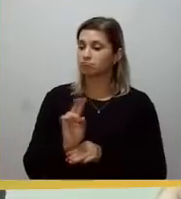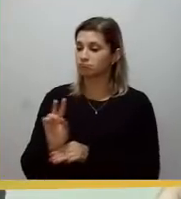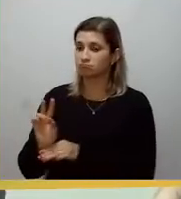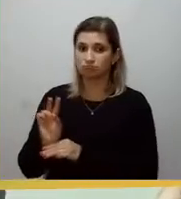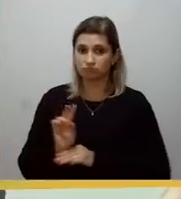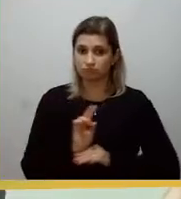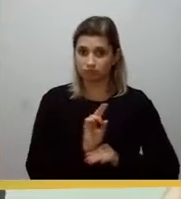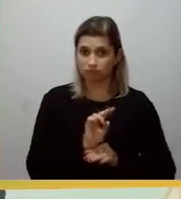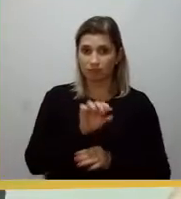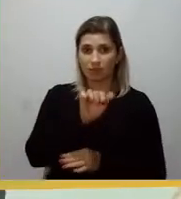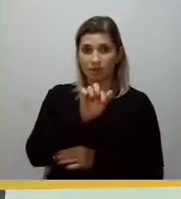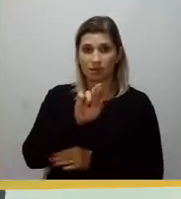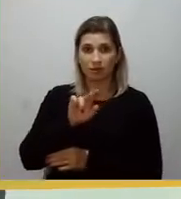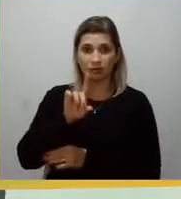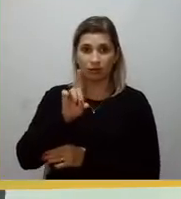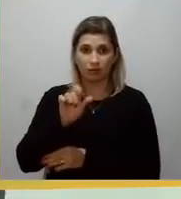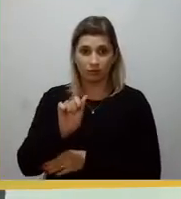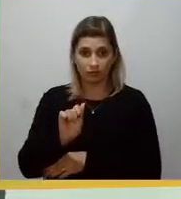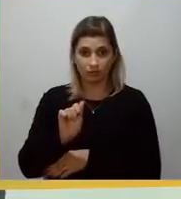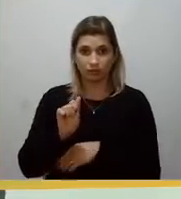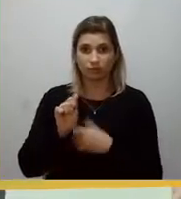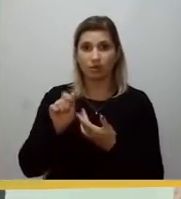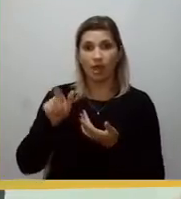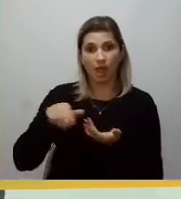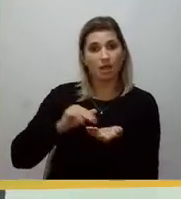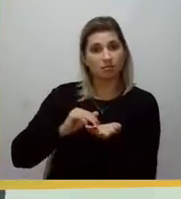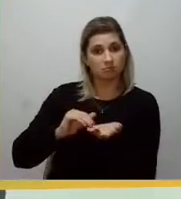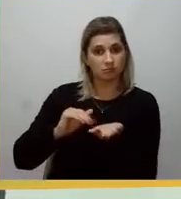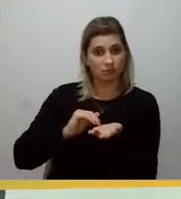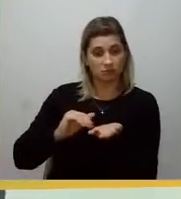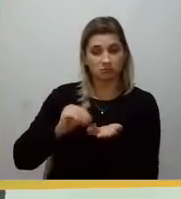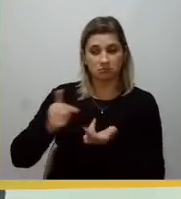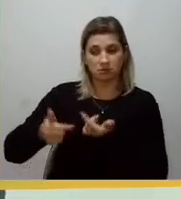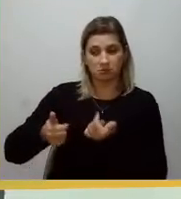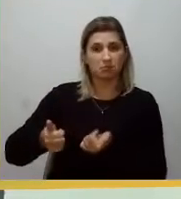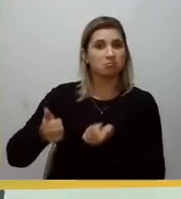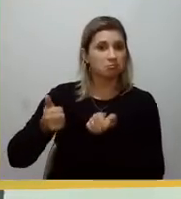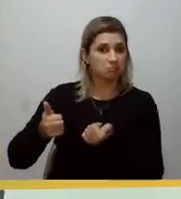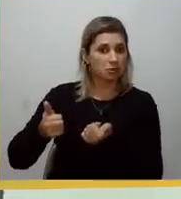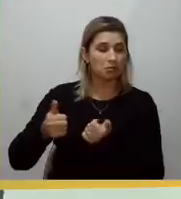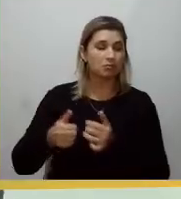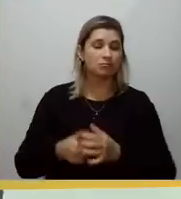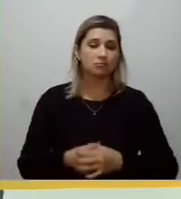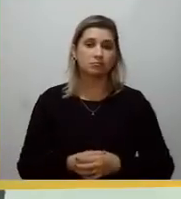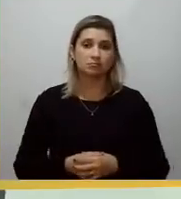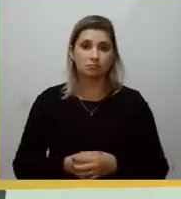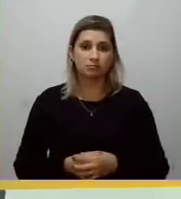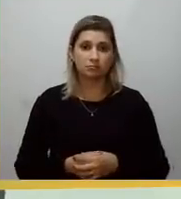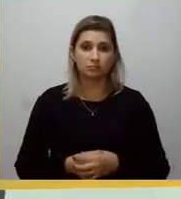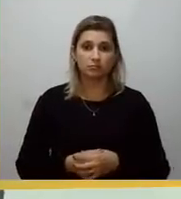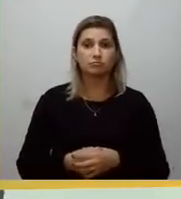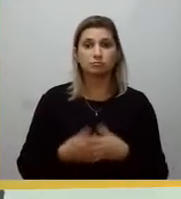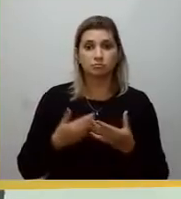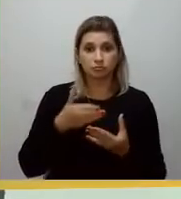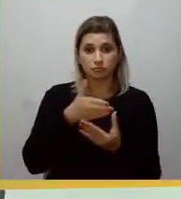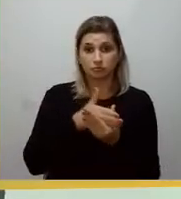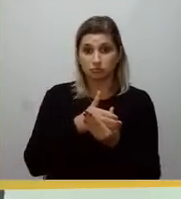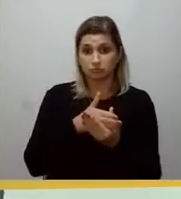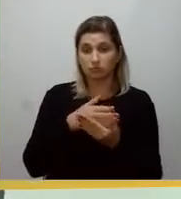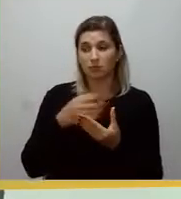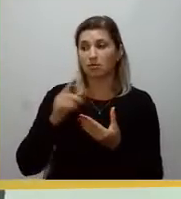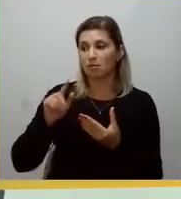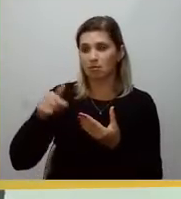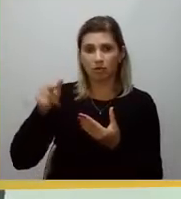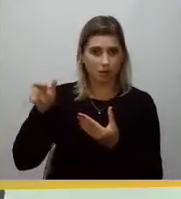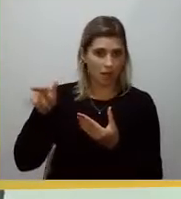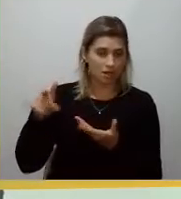Arruda, tenho ele como um bom secretário, ele fez um bom trabalho, né? E esse processo ele vai poder se defender